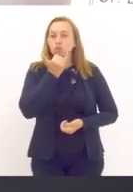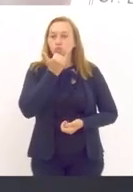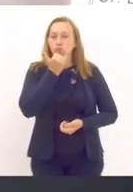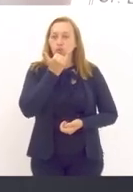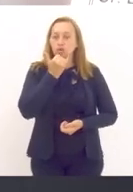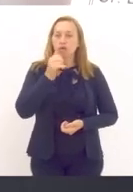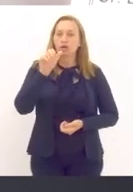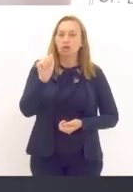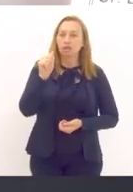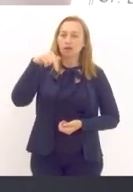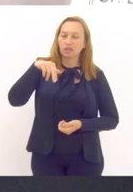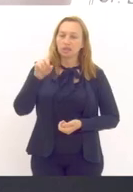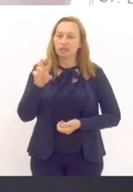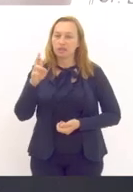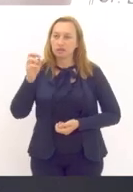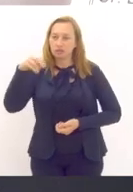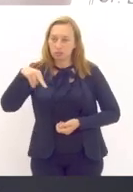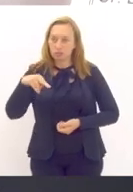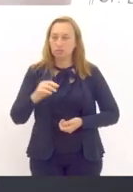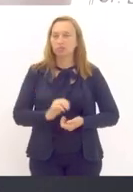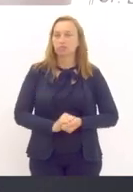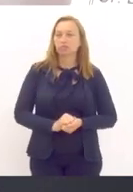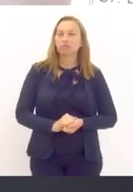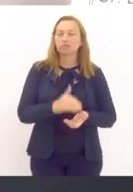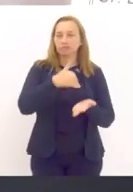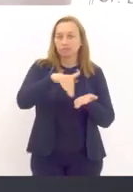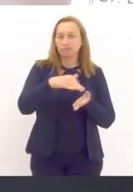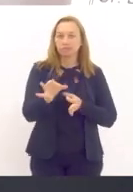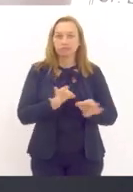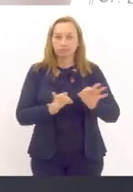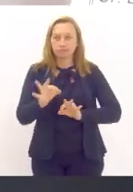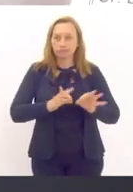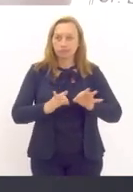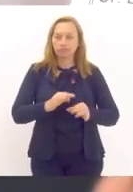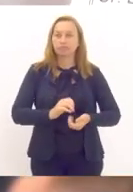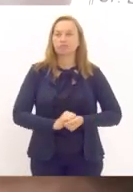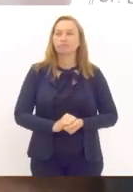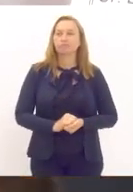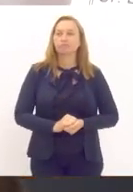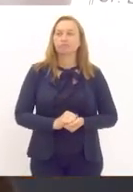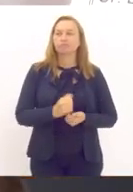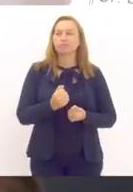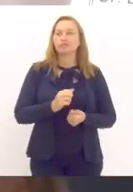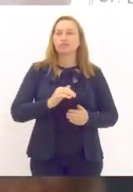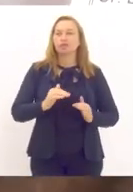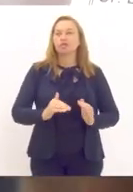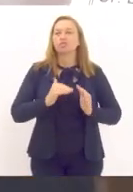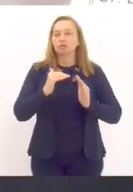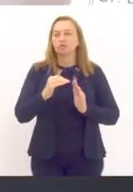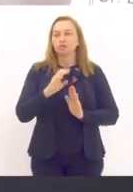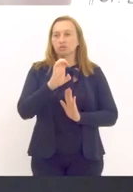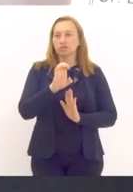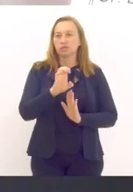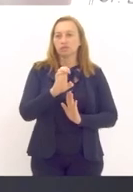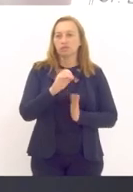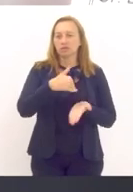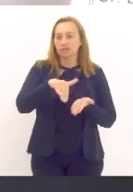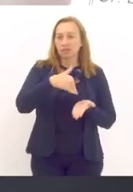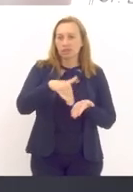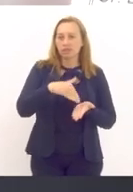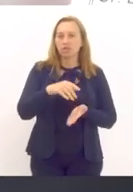do Anderson Montese, da Subsecretaria de Planejamento, que é o subsecretário, e na pessoa também do Bruno